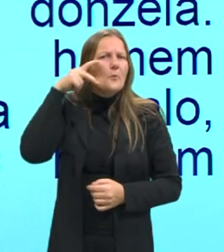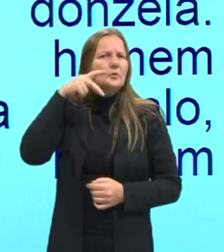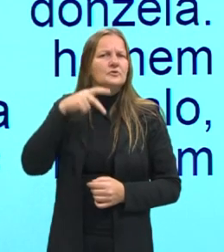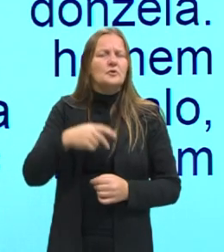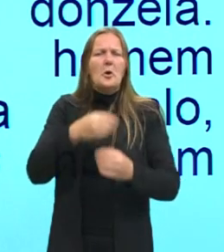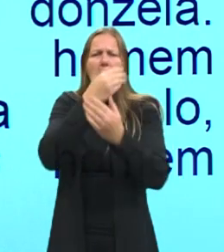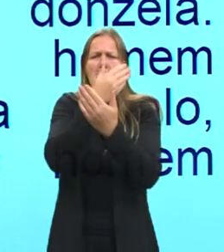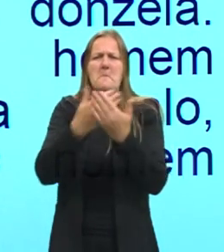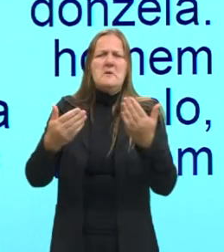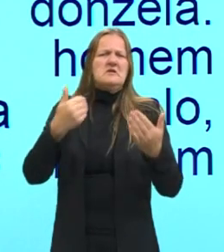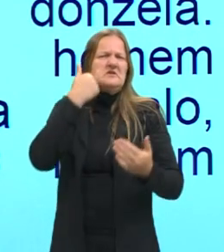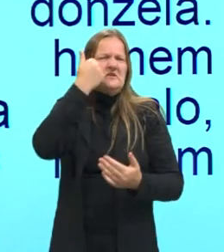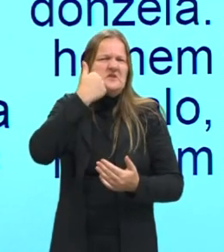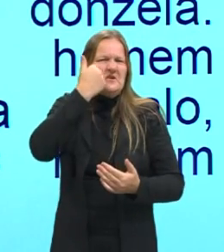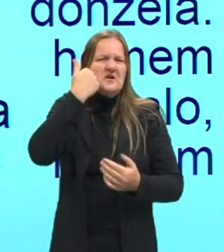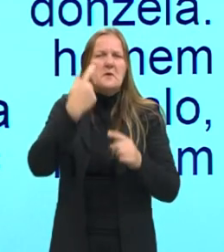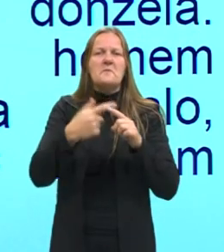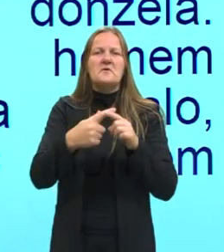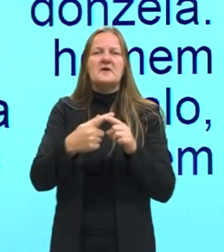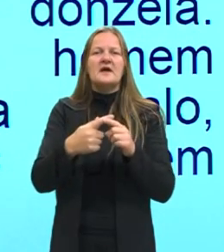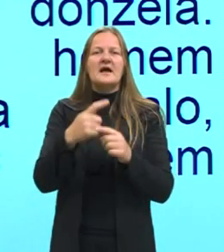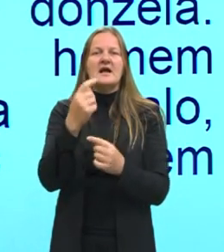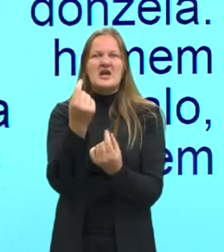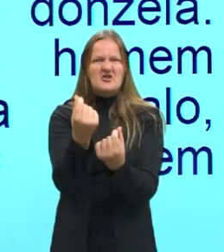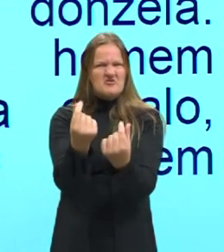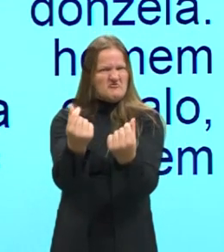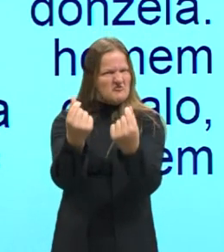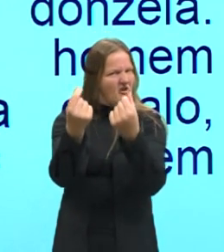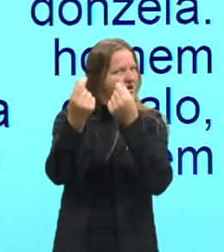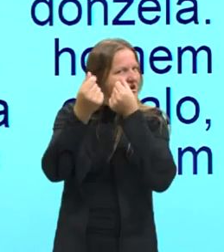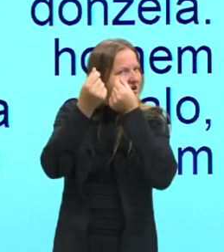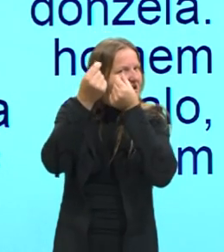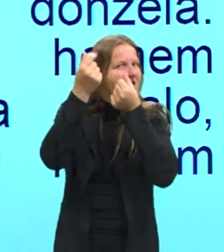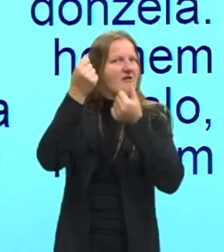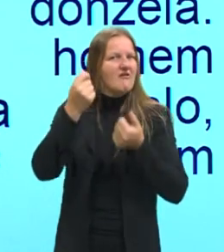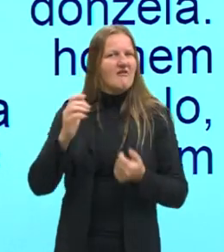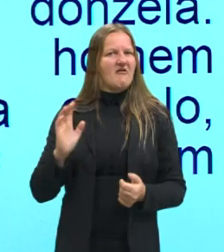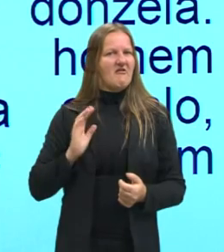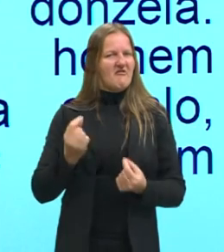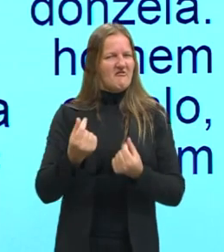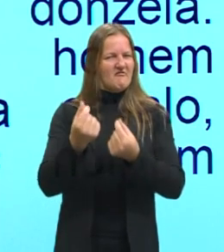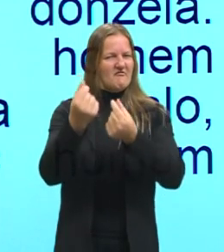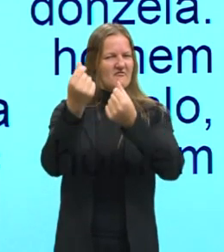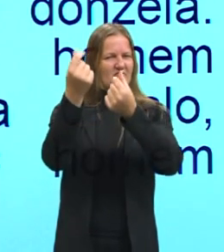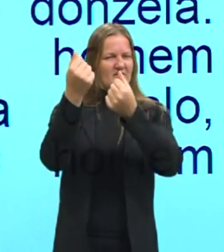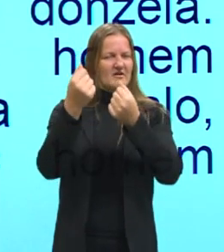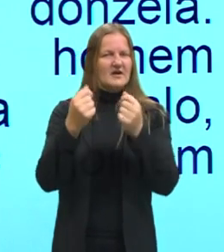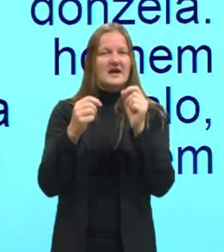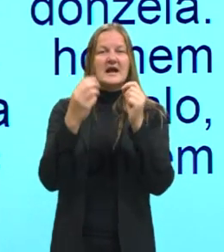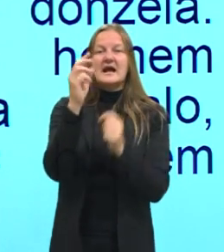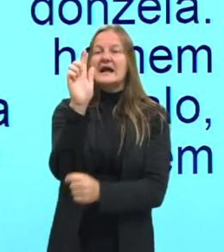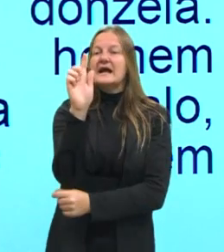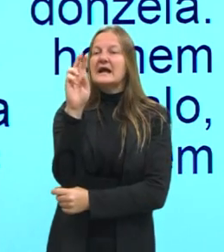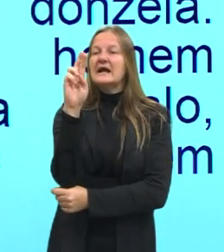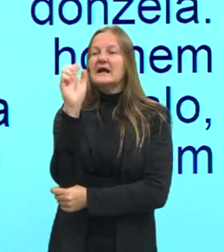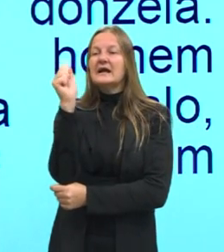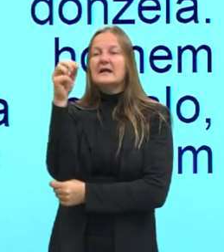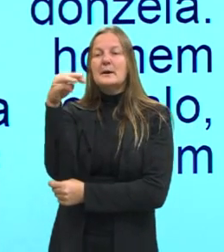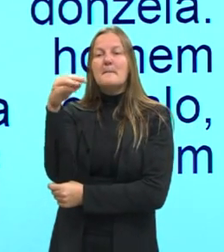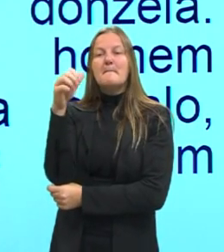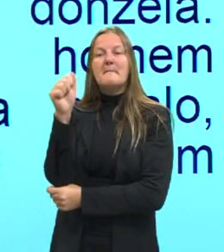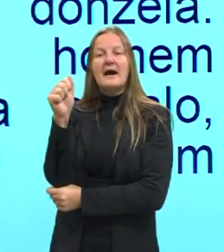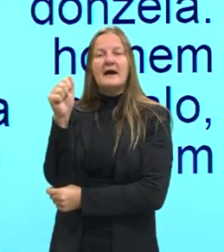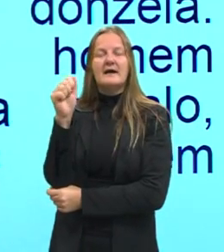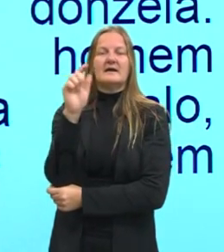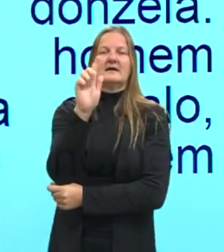escrúpulo por causa da grana. Então, aqui, grana e grama como